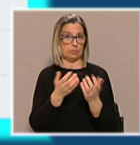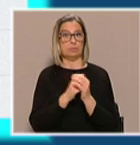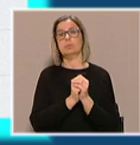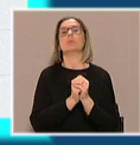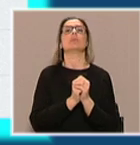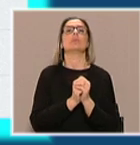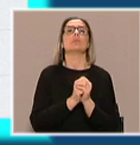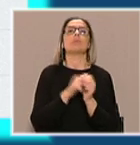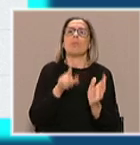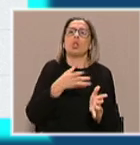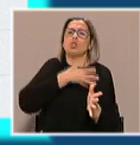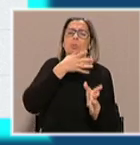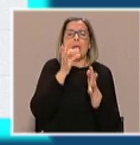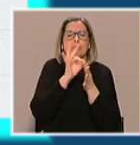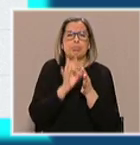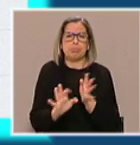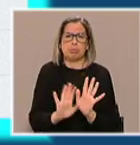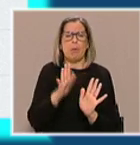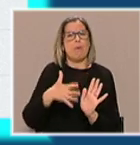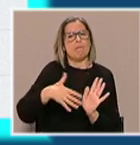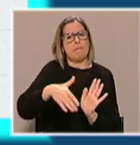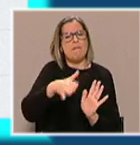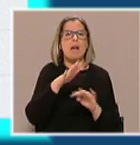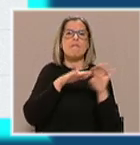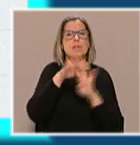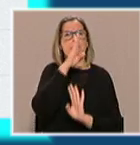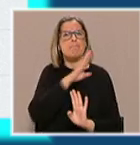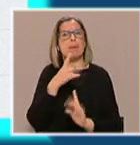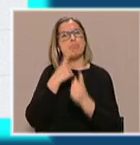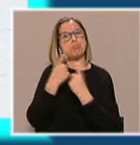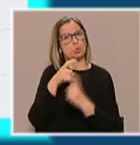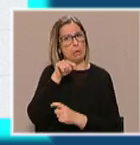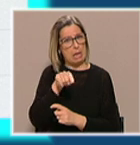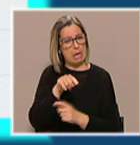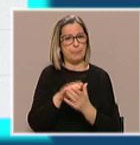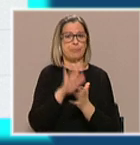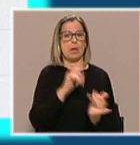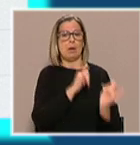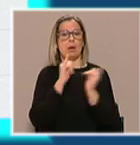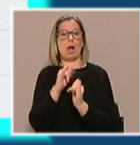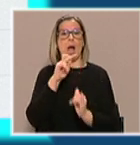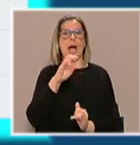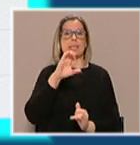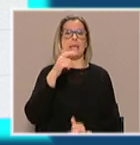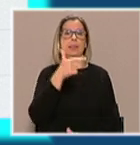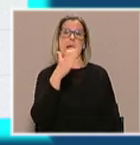de modo a perceber qual a função destas hormonas. Temos a ACTH, que atua ao nível das